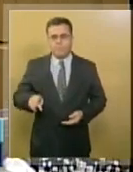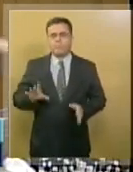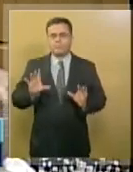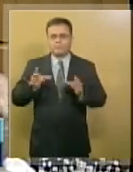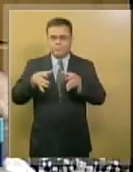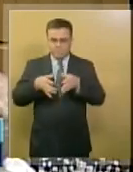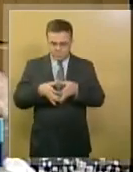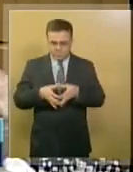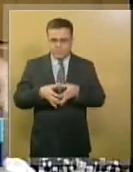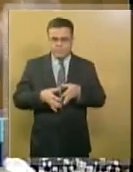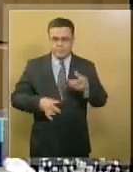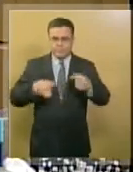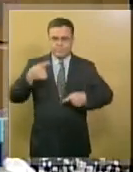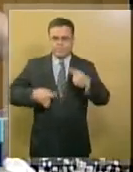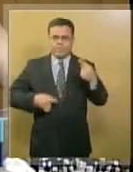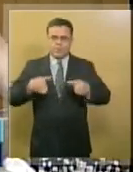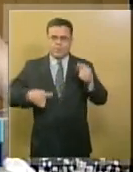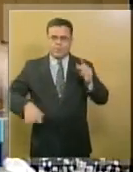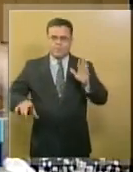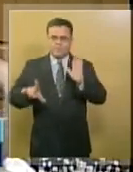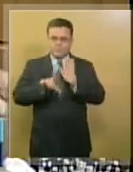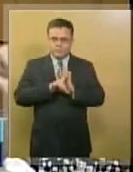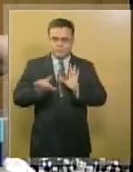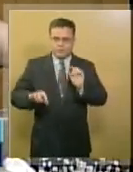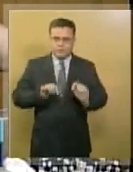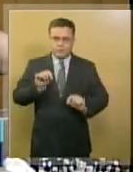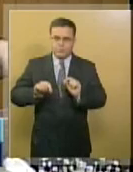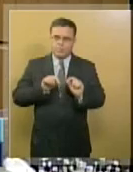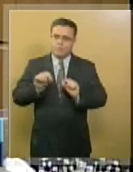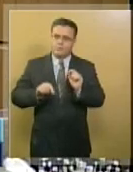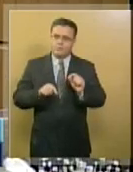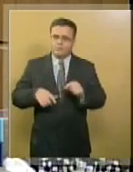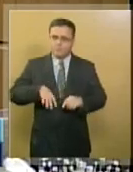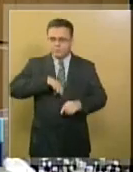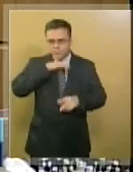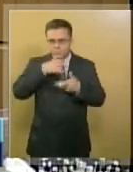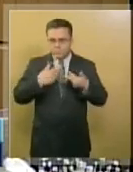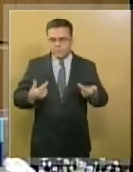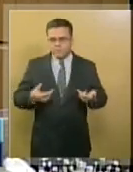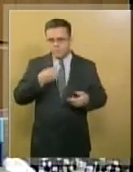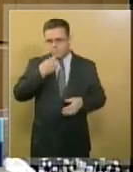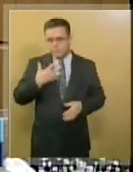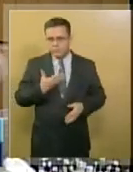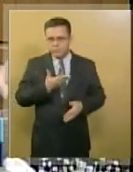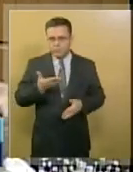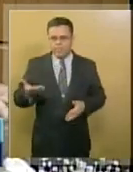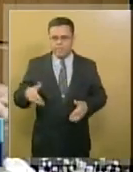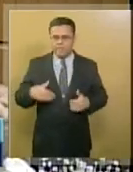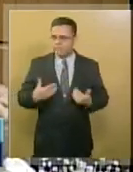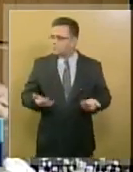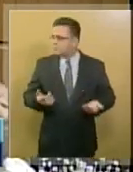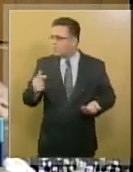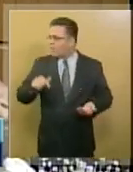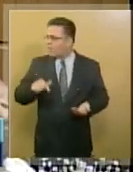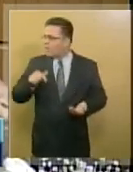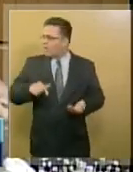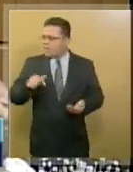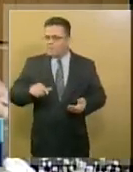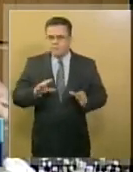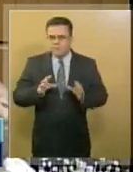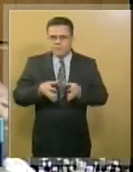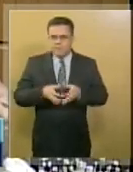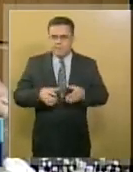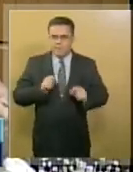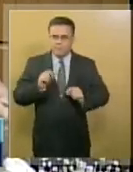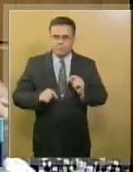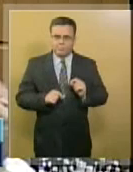e Legislação Animal, deputado Giorgio. Bem, senhores, a ONG ELAN, como a